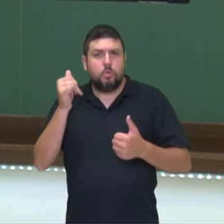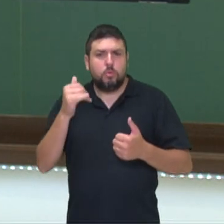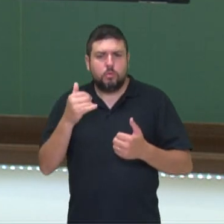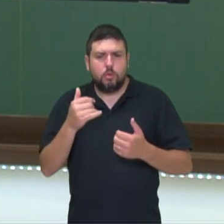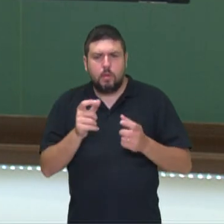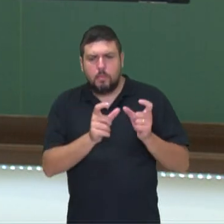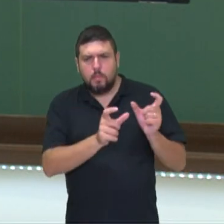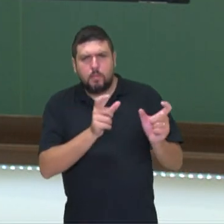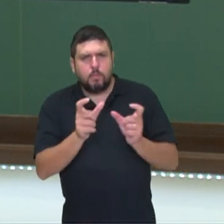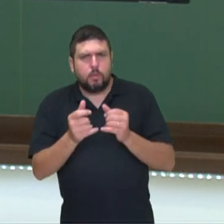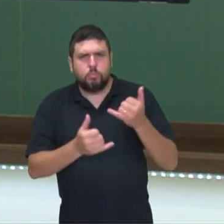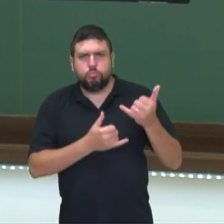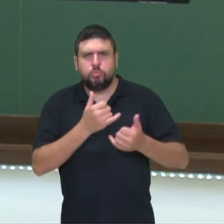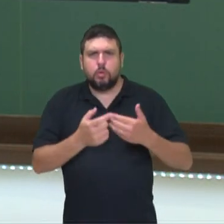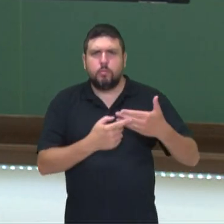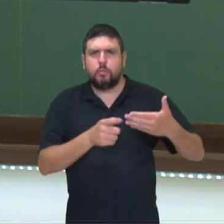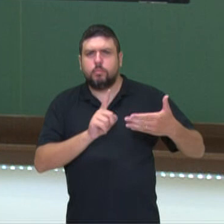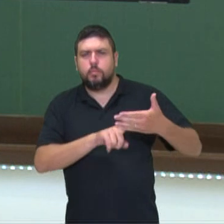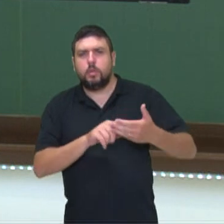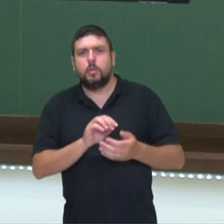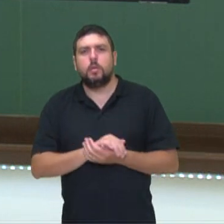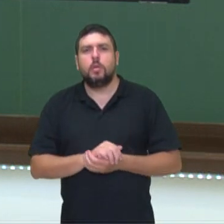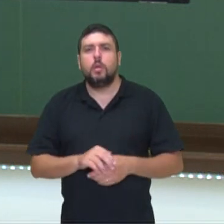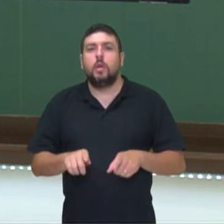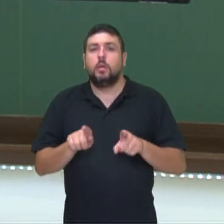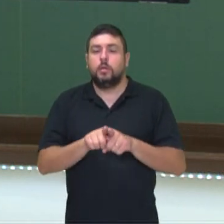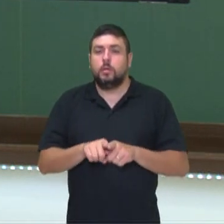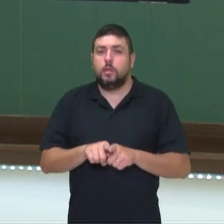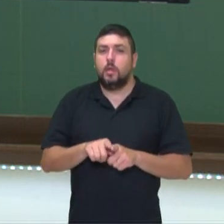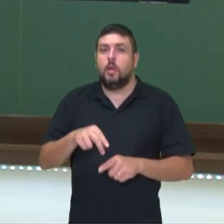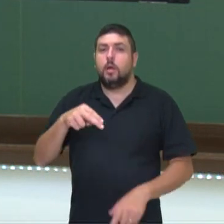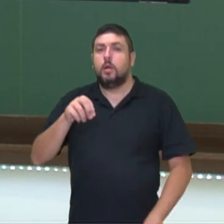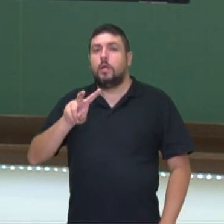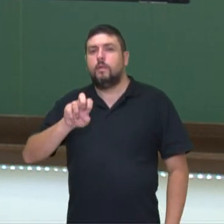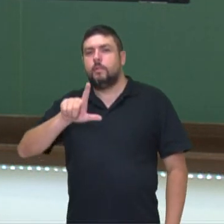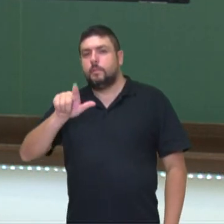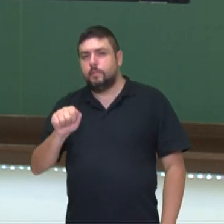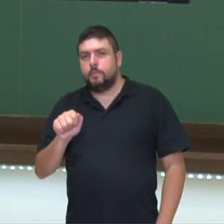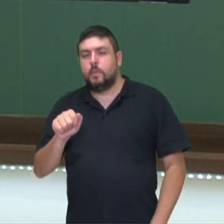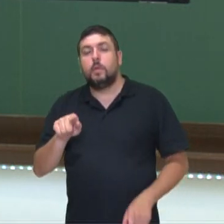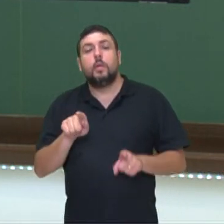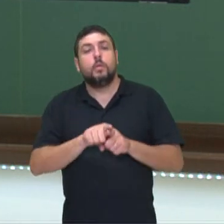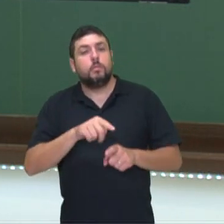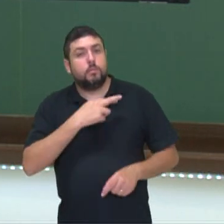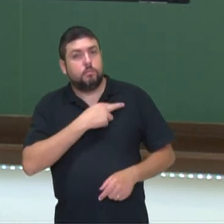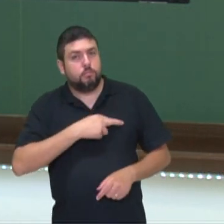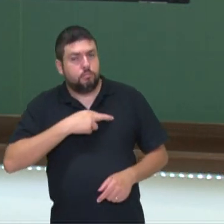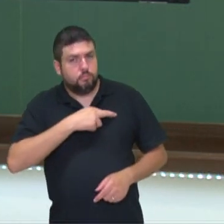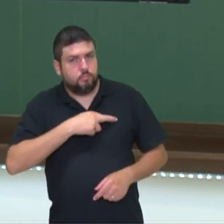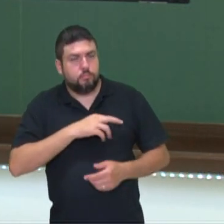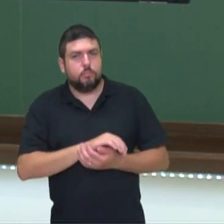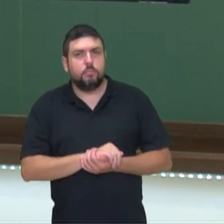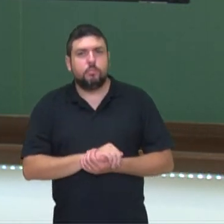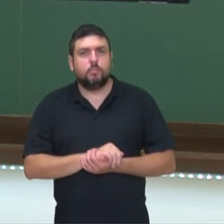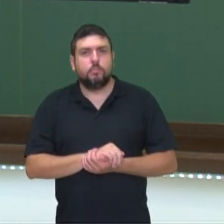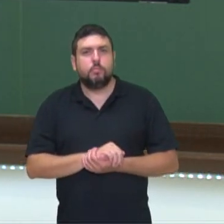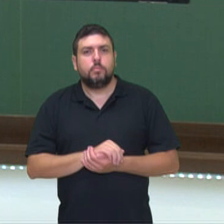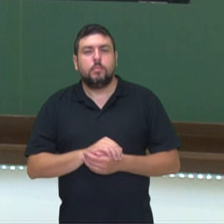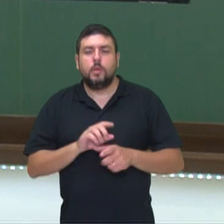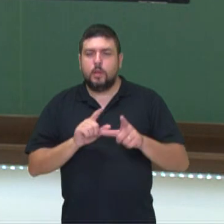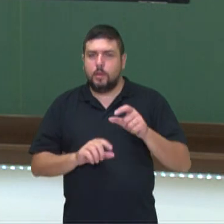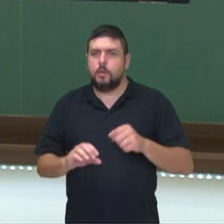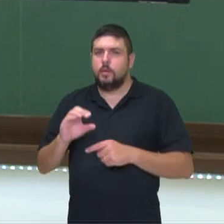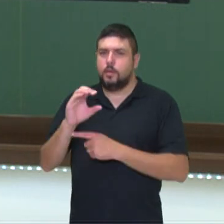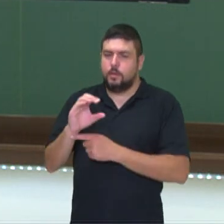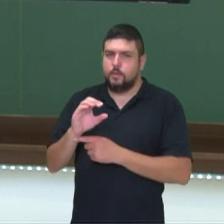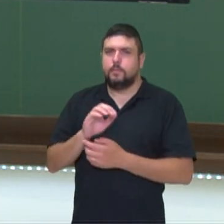com as palavras, com o duplo sentido, da mesma forma a novela, da mesma forma o romance. Nós temos aqui a letra C,